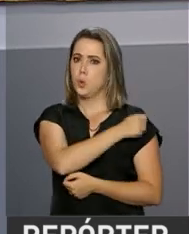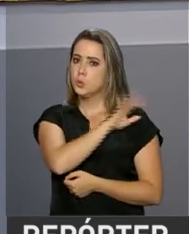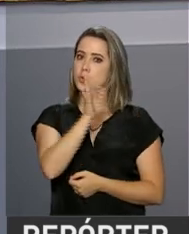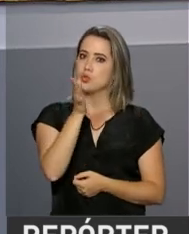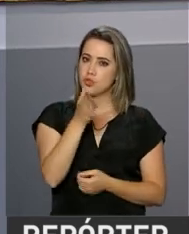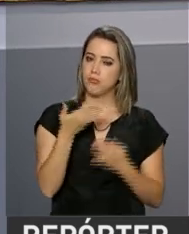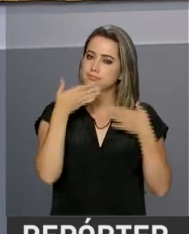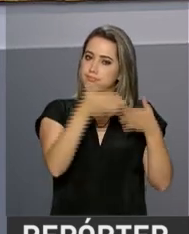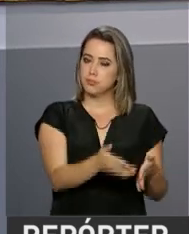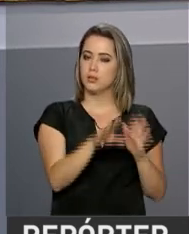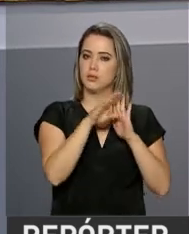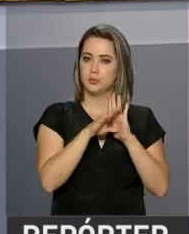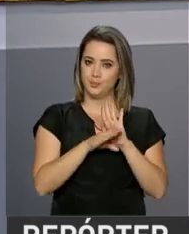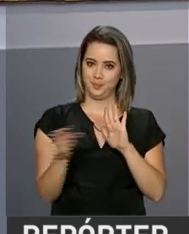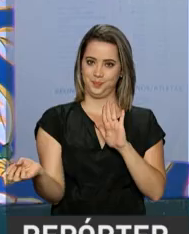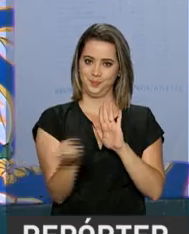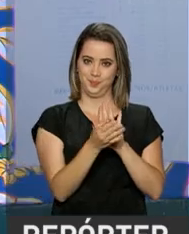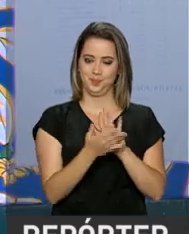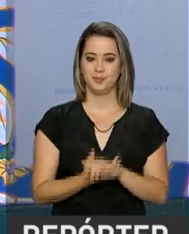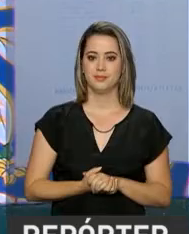estudantes já fazem parte do programa.